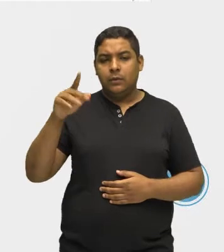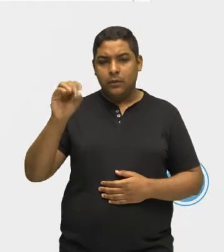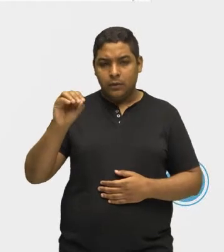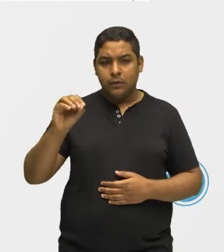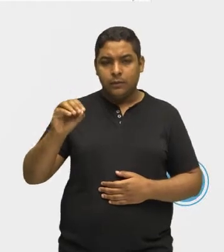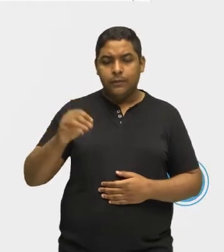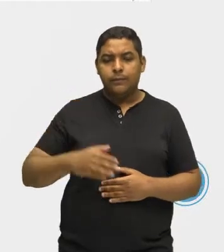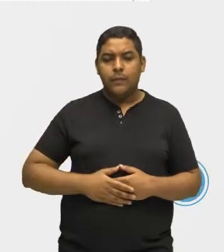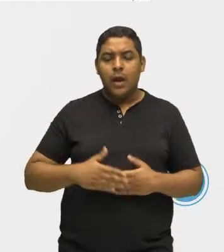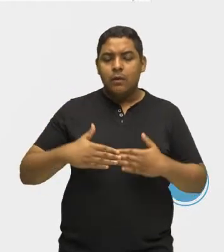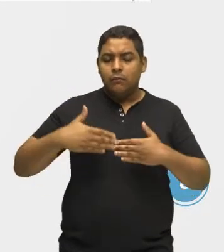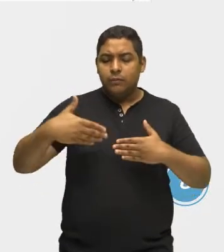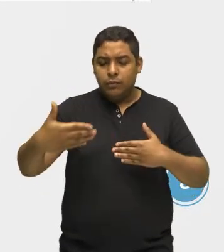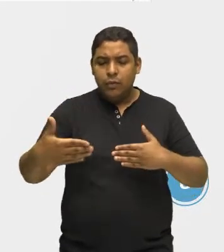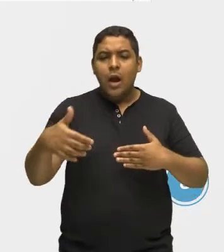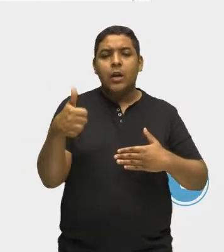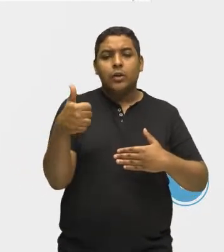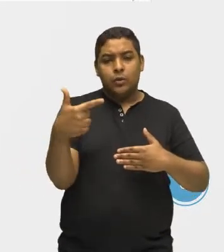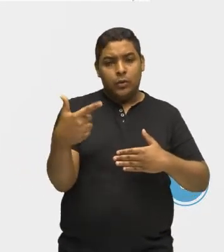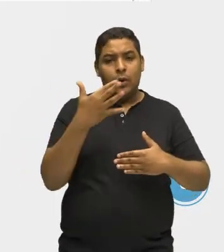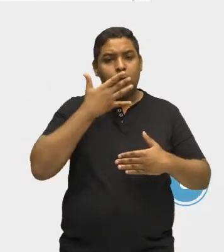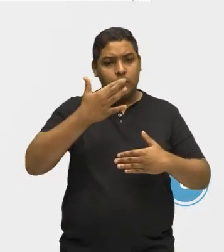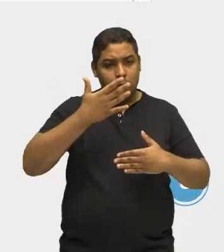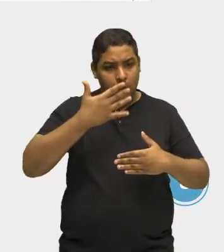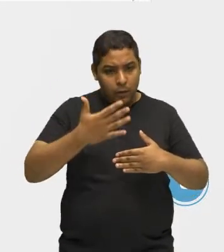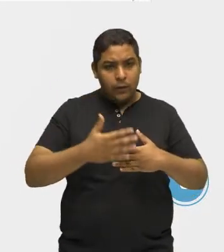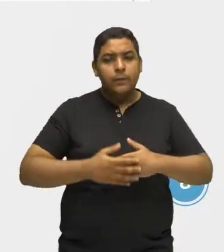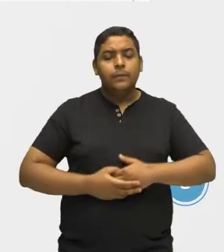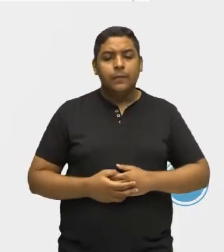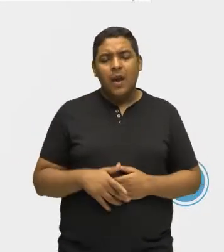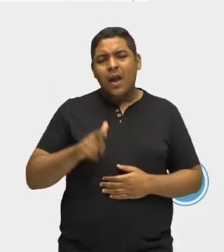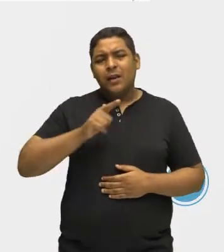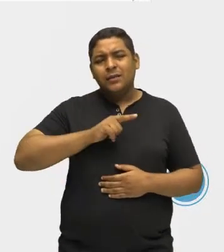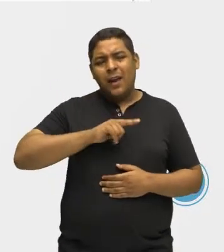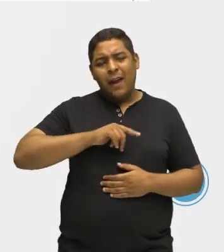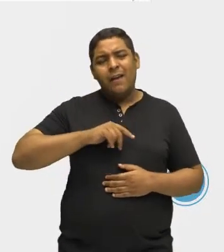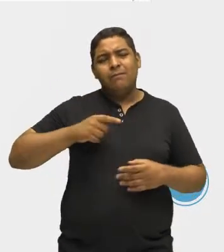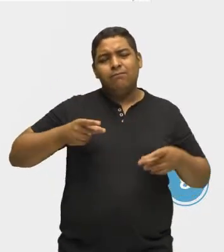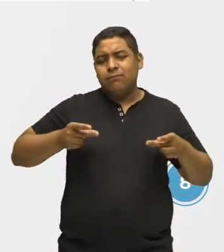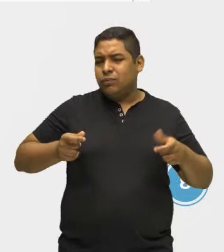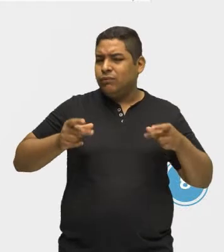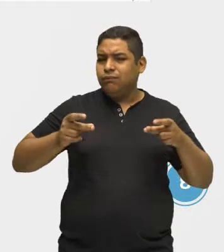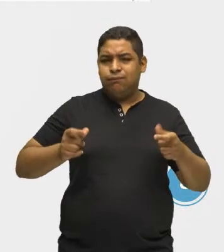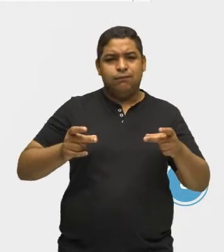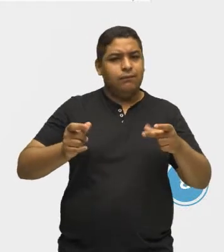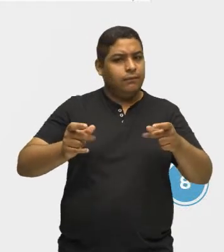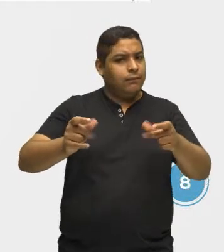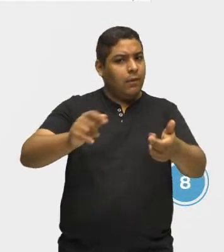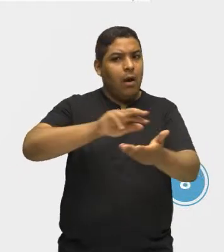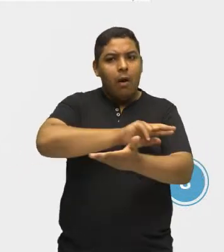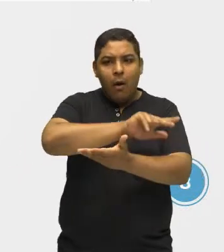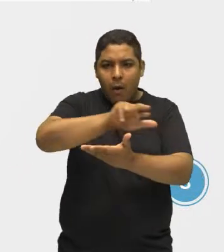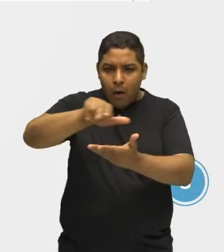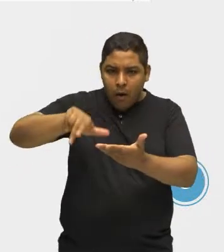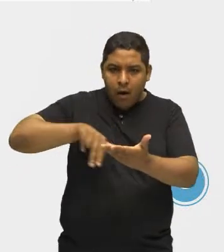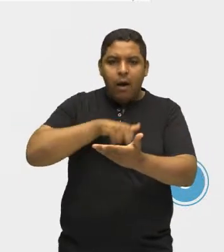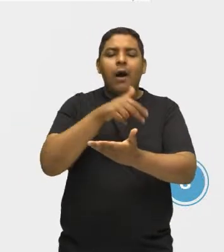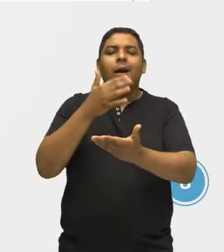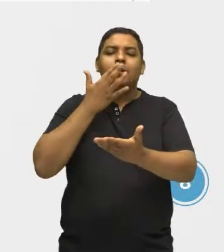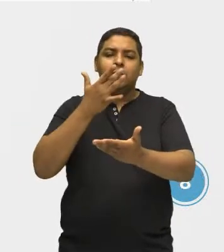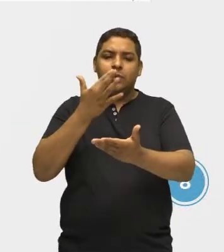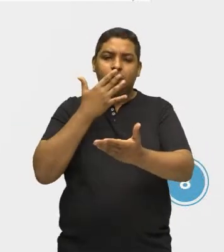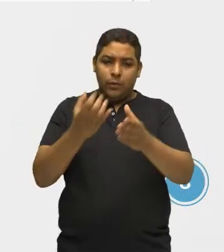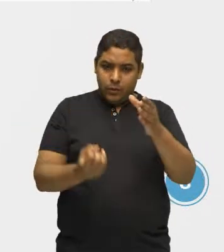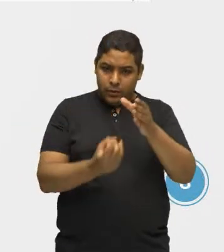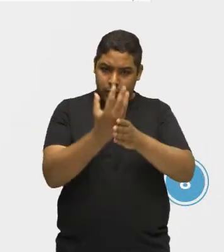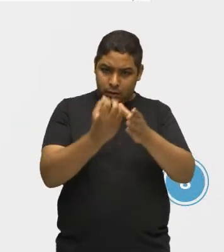partir dessas 12 cores, uma infinidade de outras cores pode ser criada. Lembrando que quanto